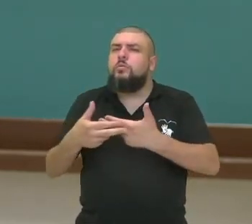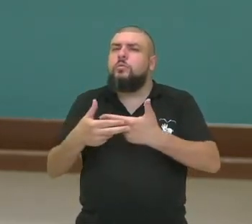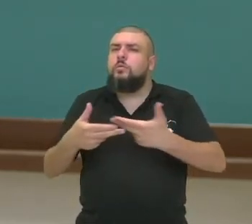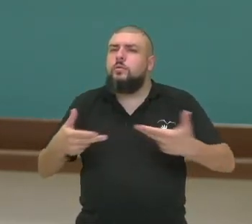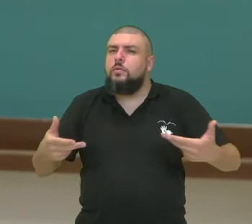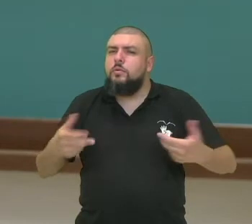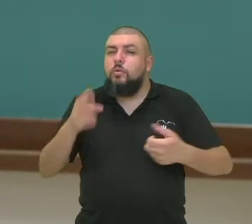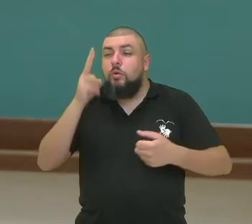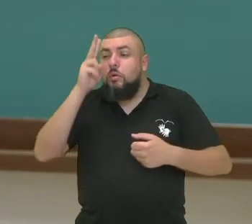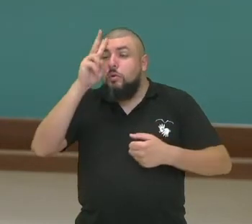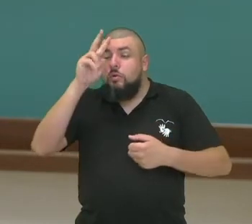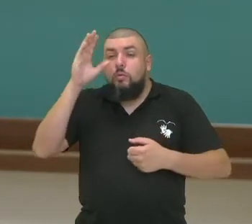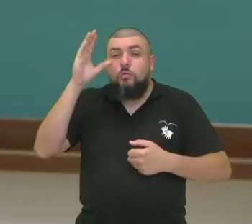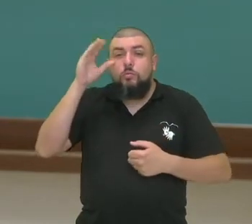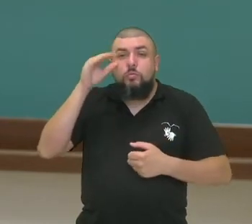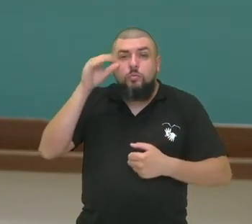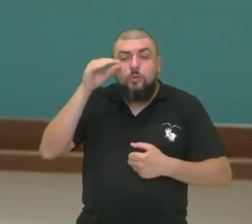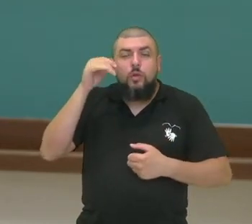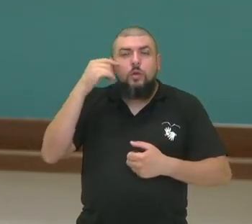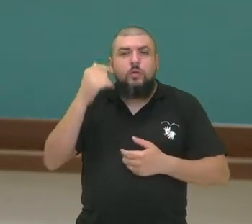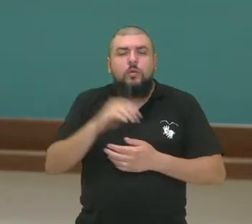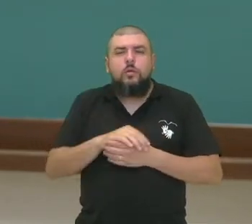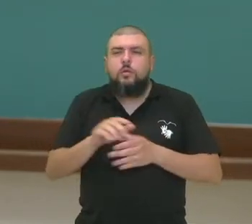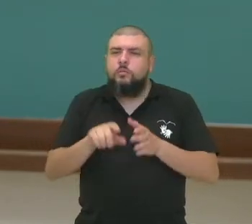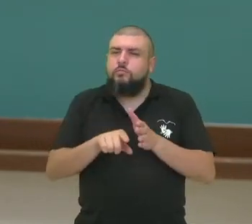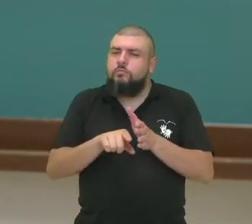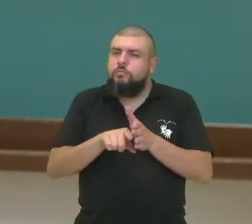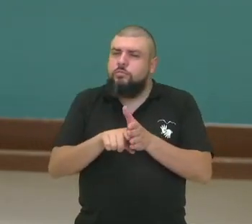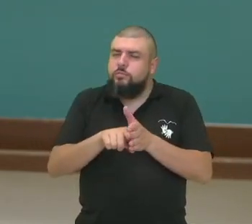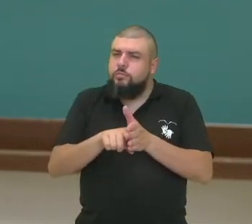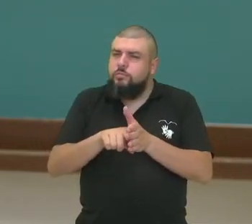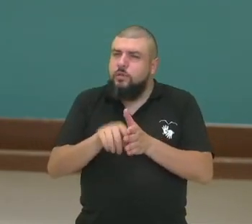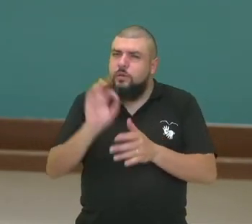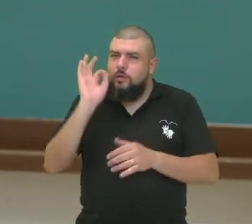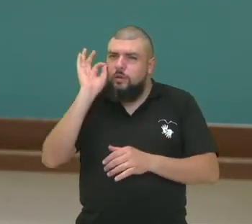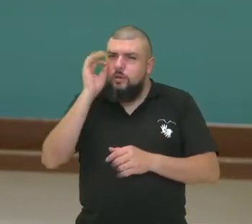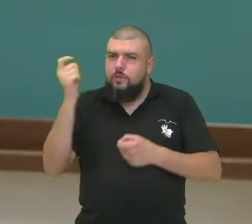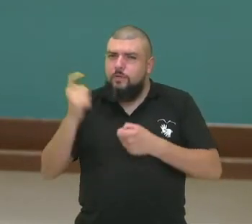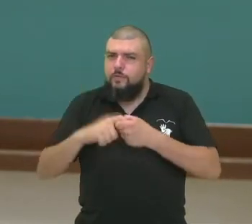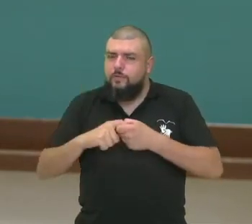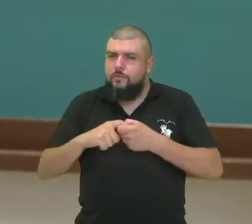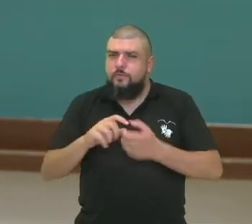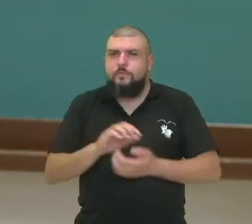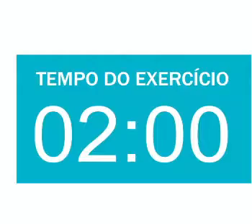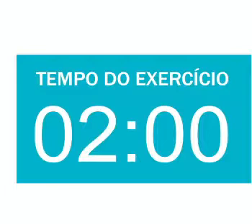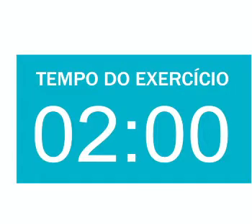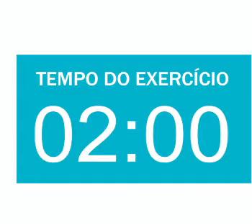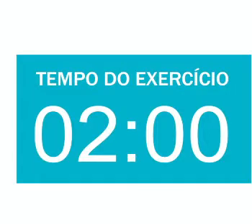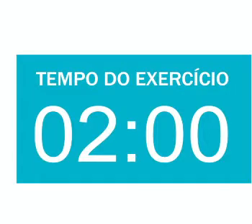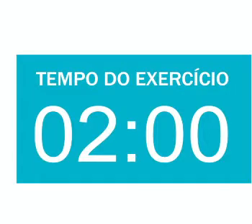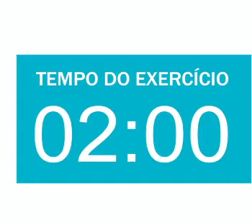interessantes sobre estes símbolos. Pesquise um pouco mais sobre isso e a gente já retorna.